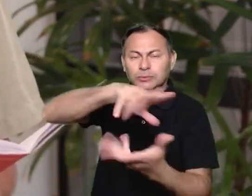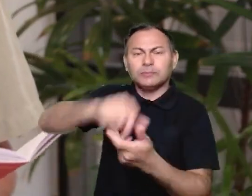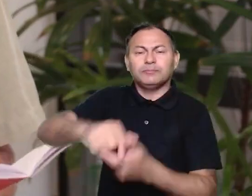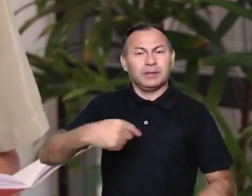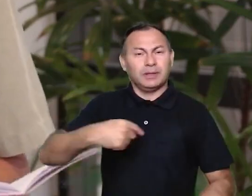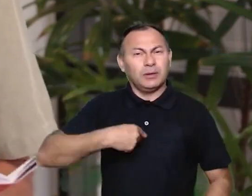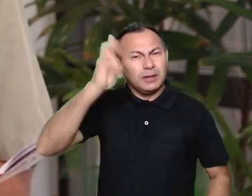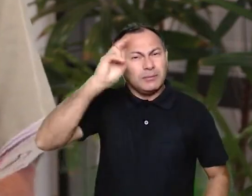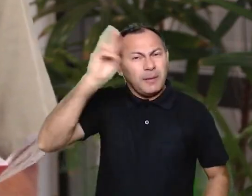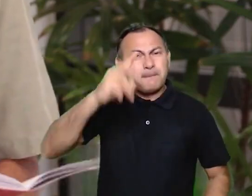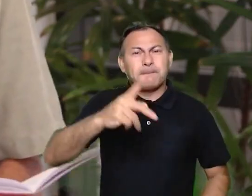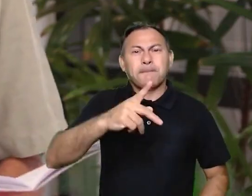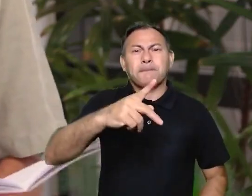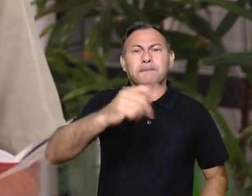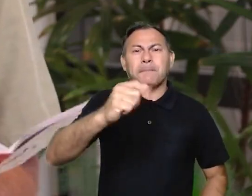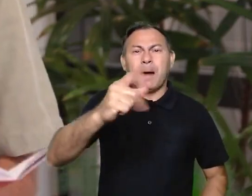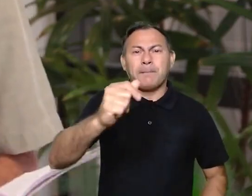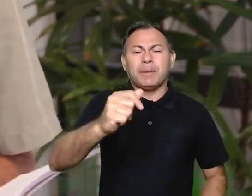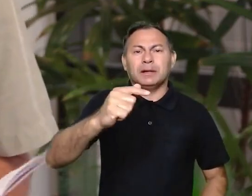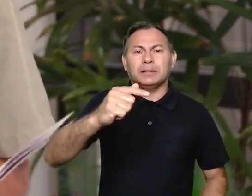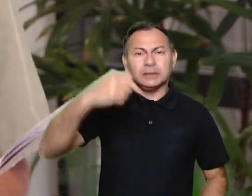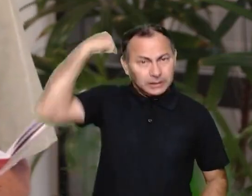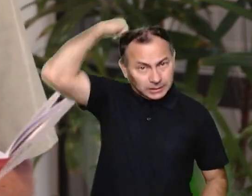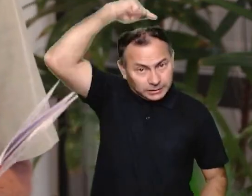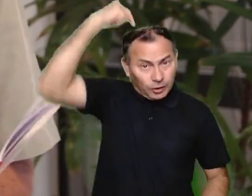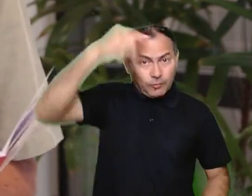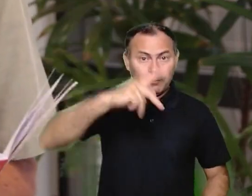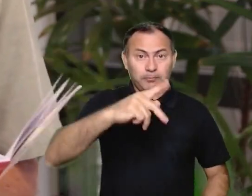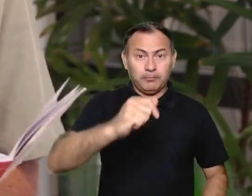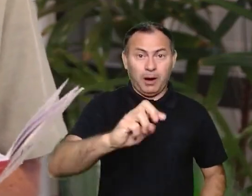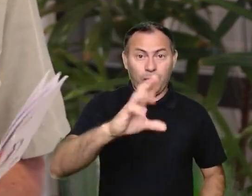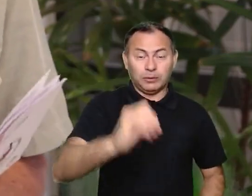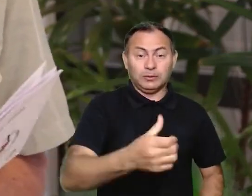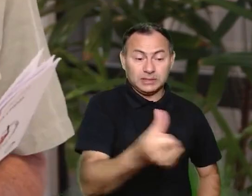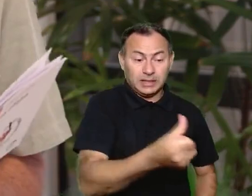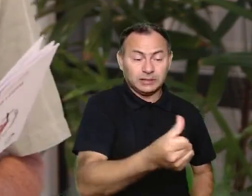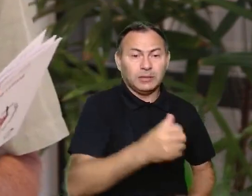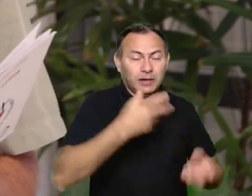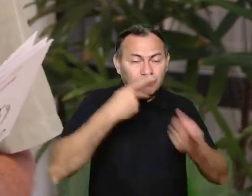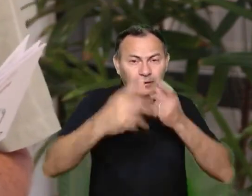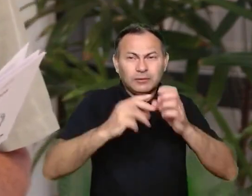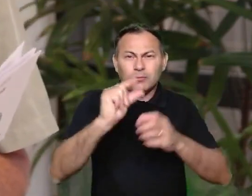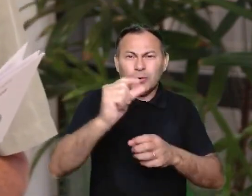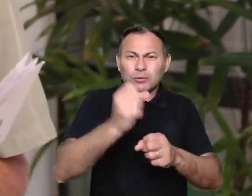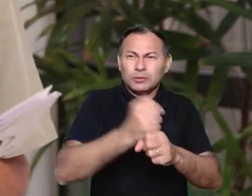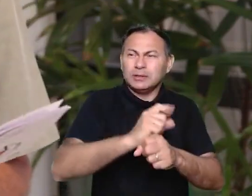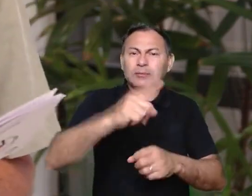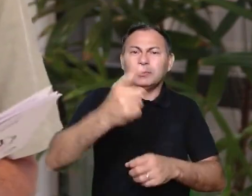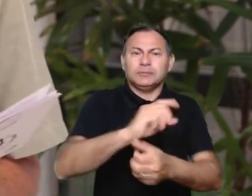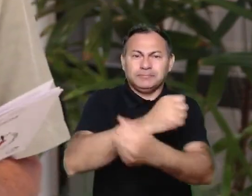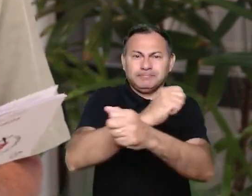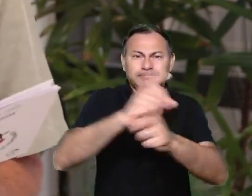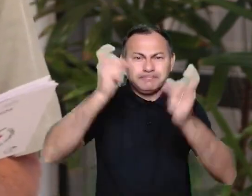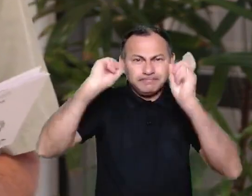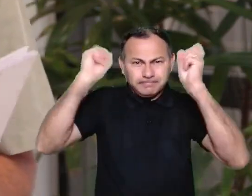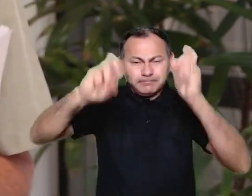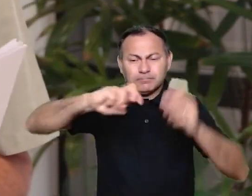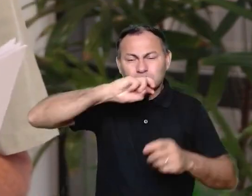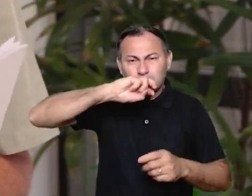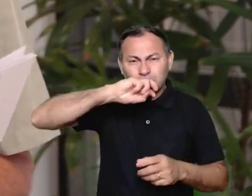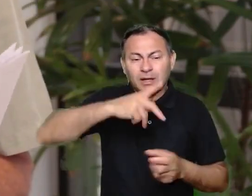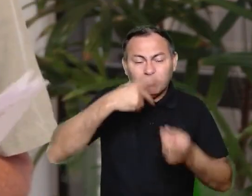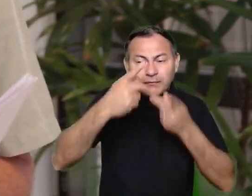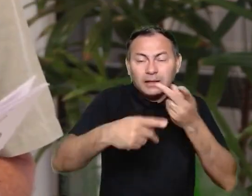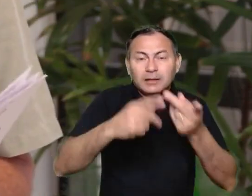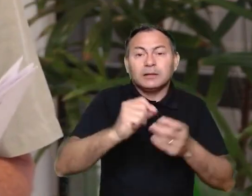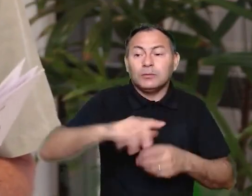Me lembra, inclusive, o Papa São Paulo VI, na Evangelii Nuntiandi, né, poucos anos depois do concílio,